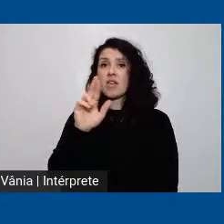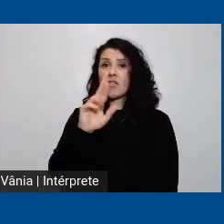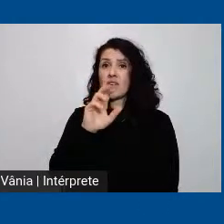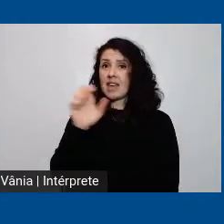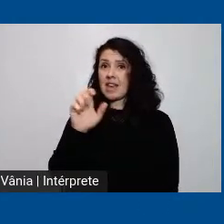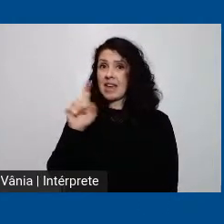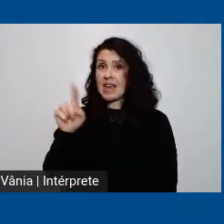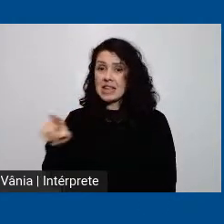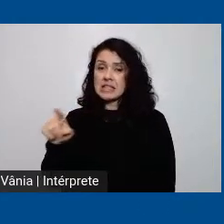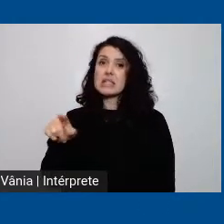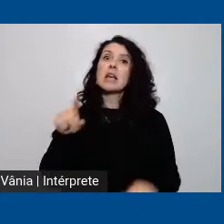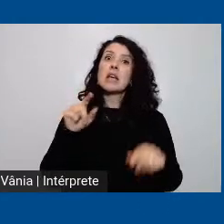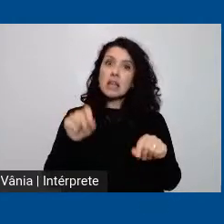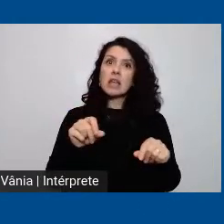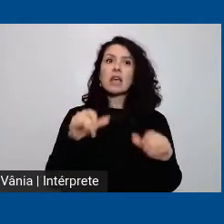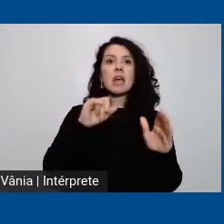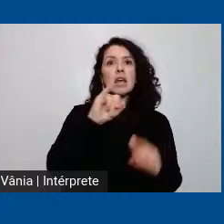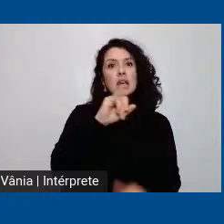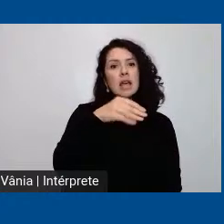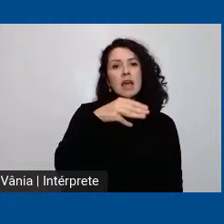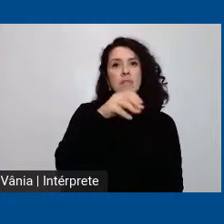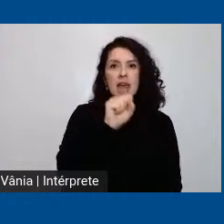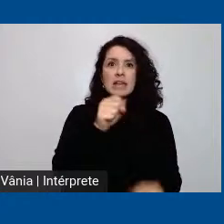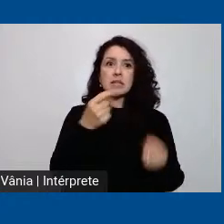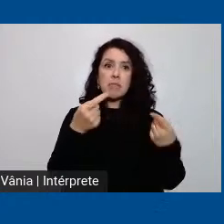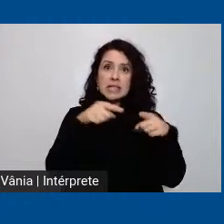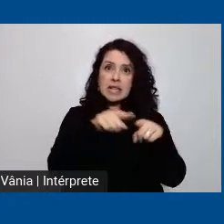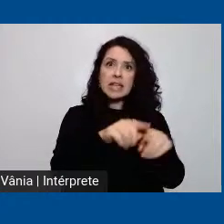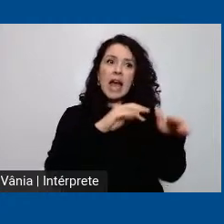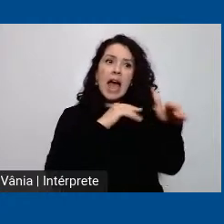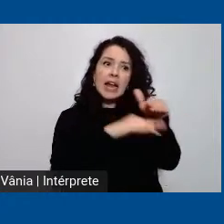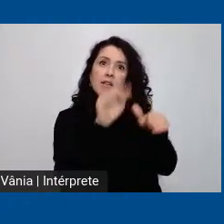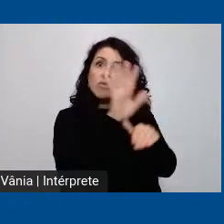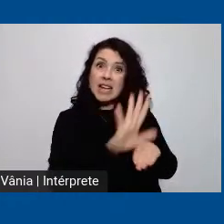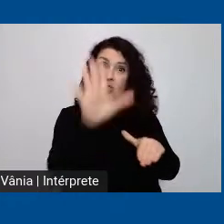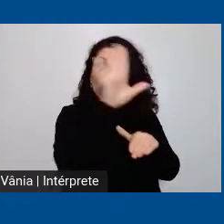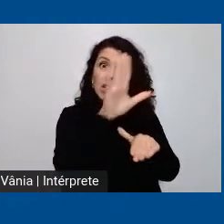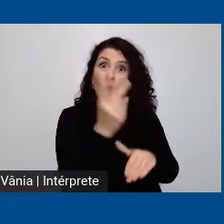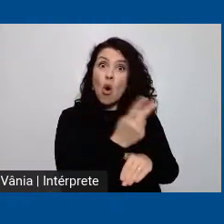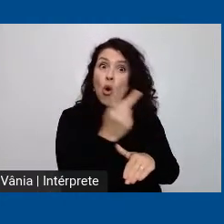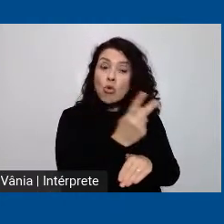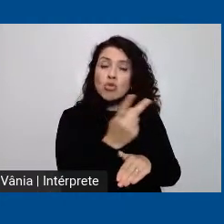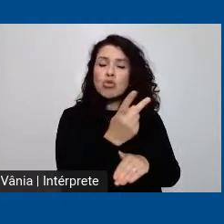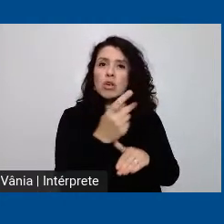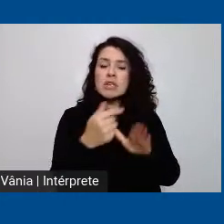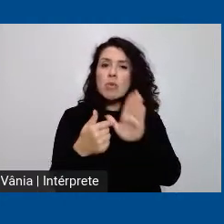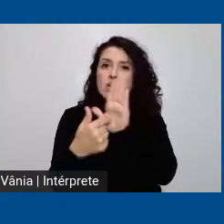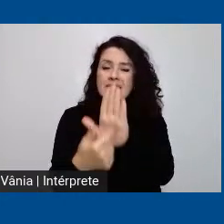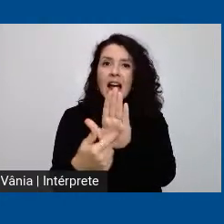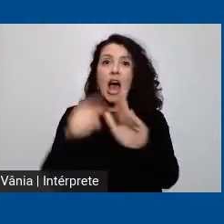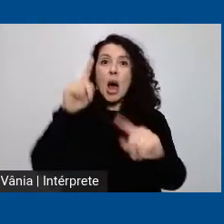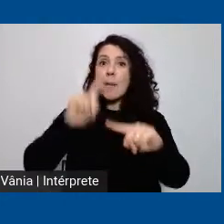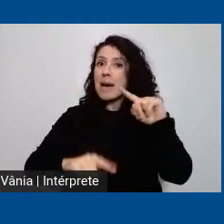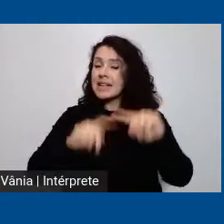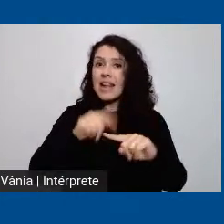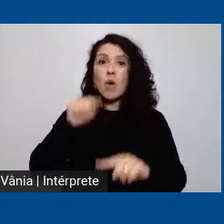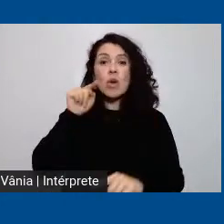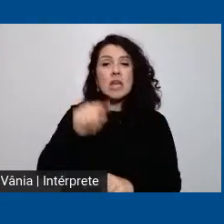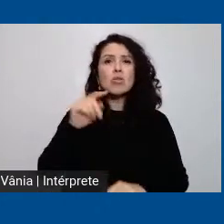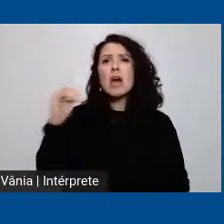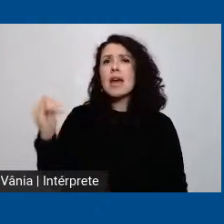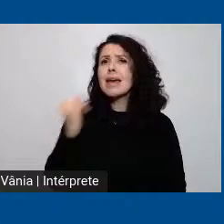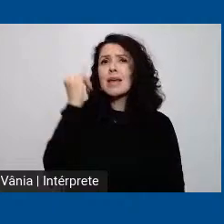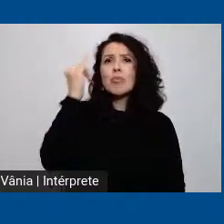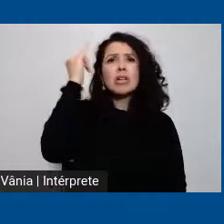pelo Arquivo Nacional e o Moreira Salles nesse momento, ele vai ser a pedra fundamental para